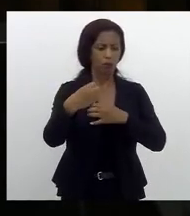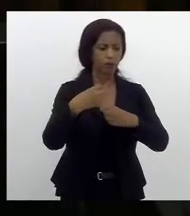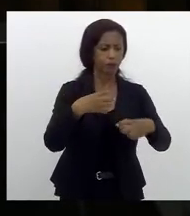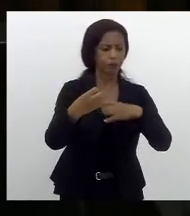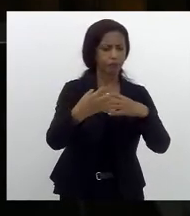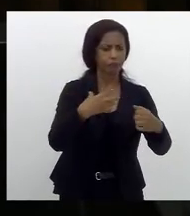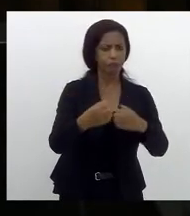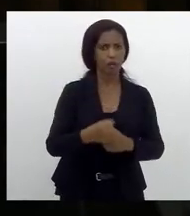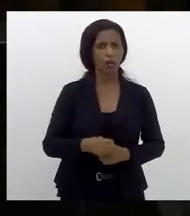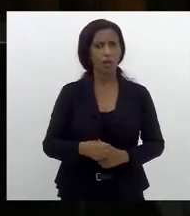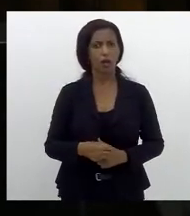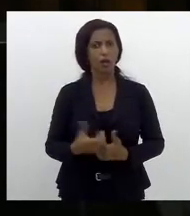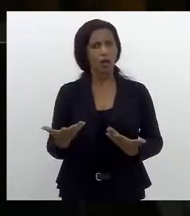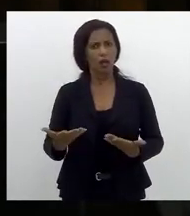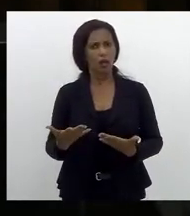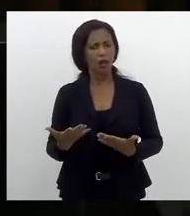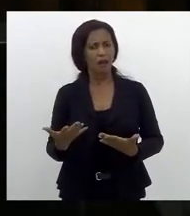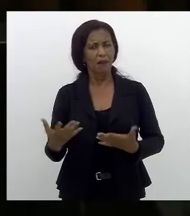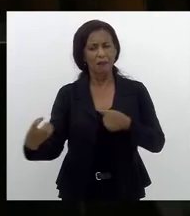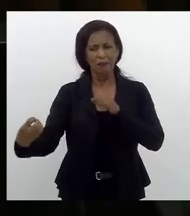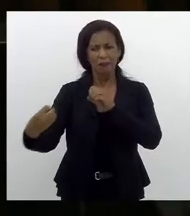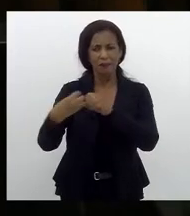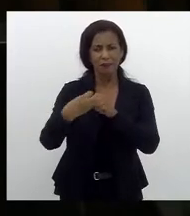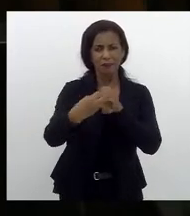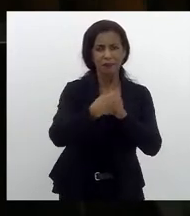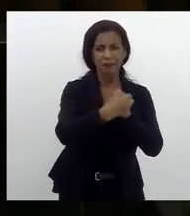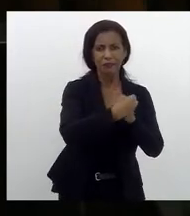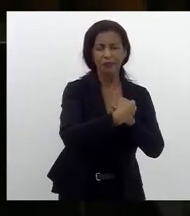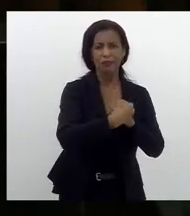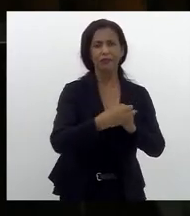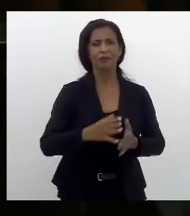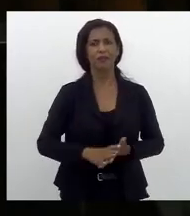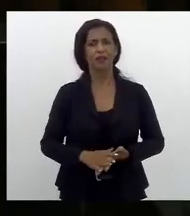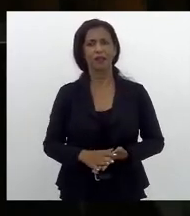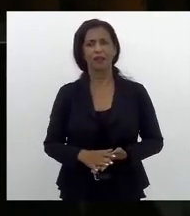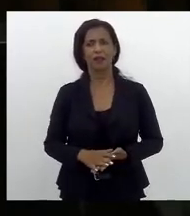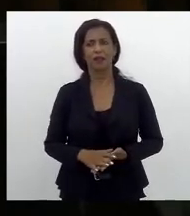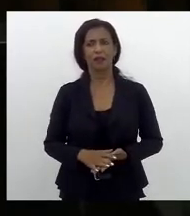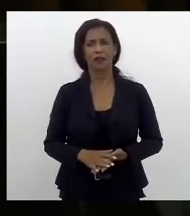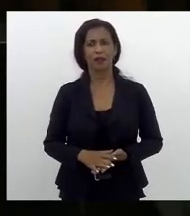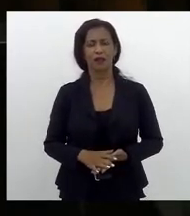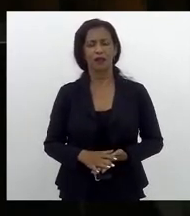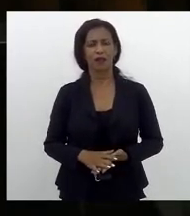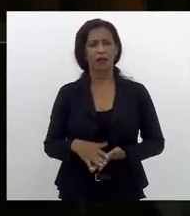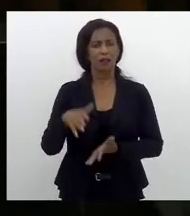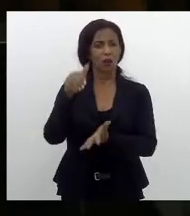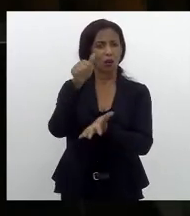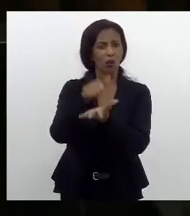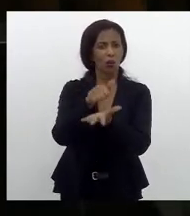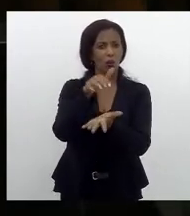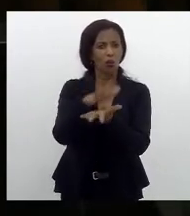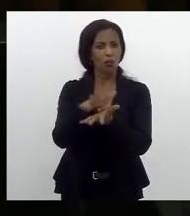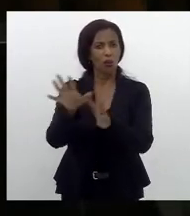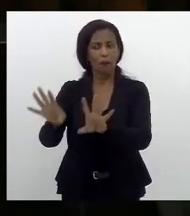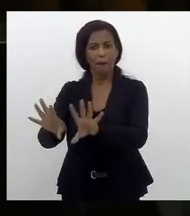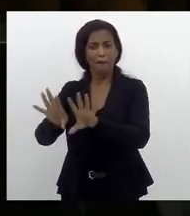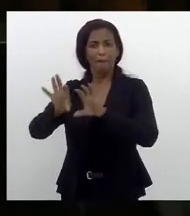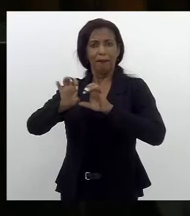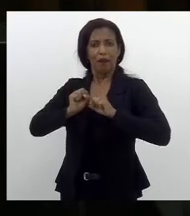se expondo a terem, se expondo a poderem se